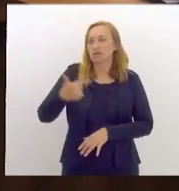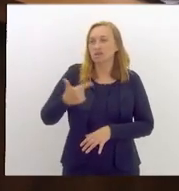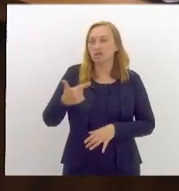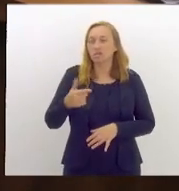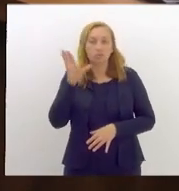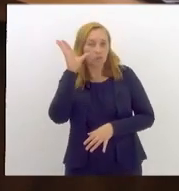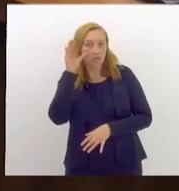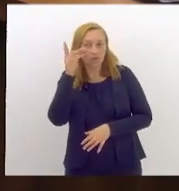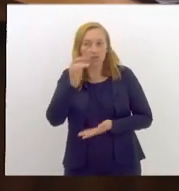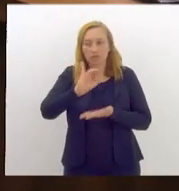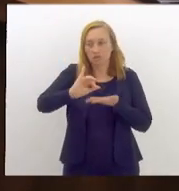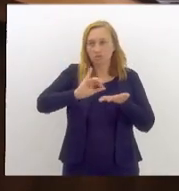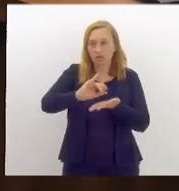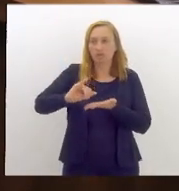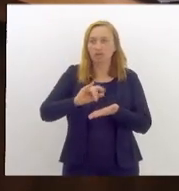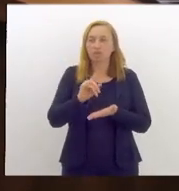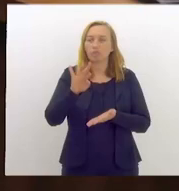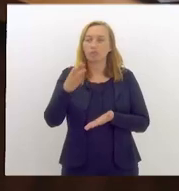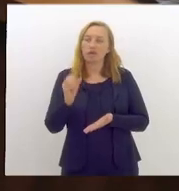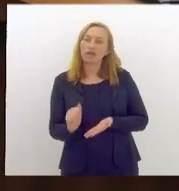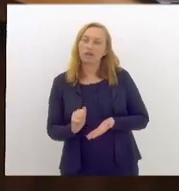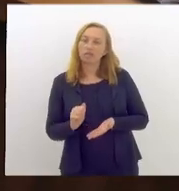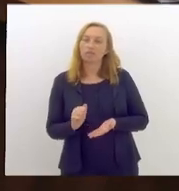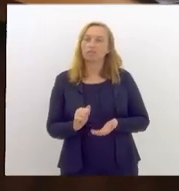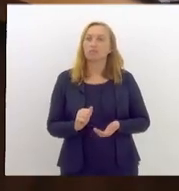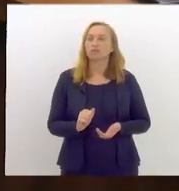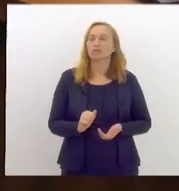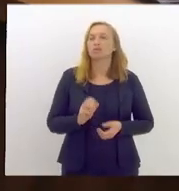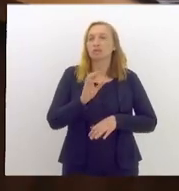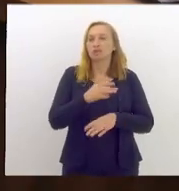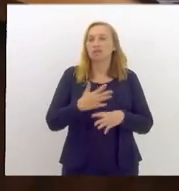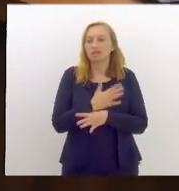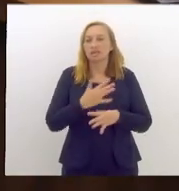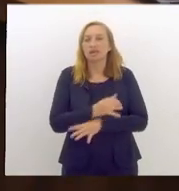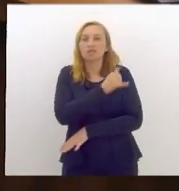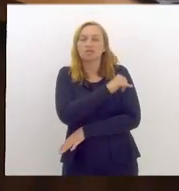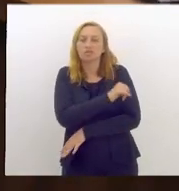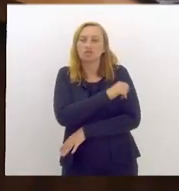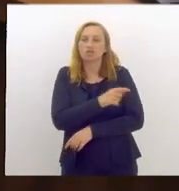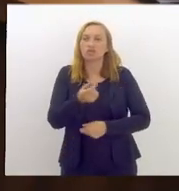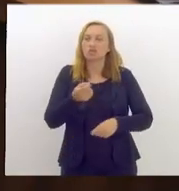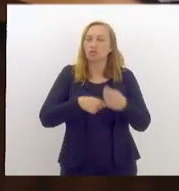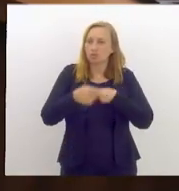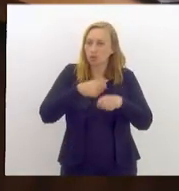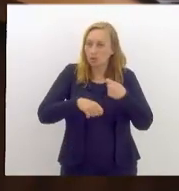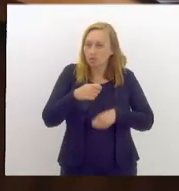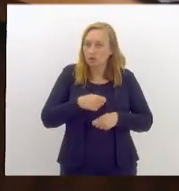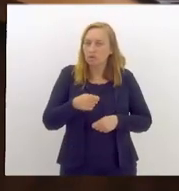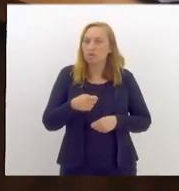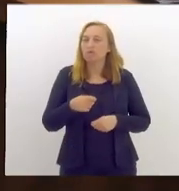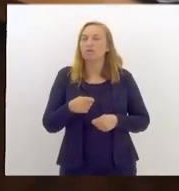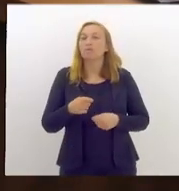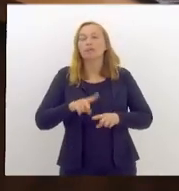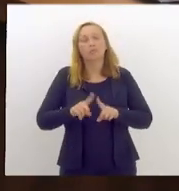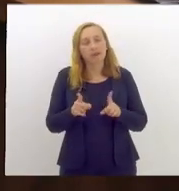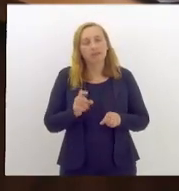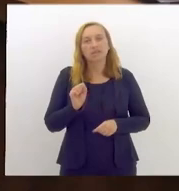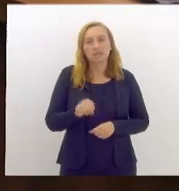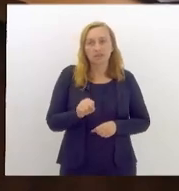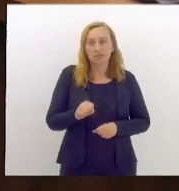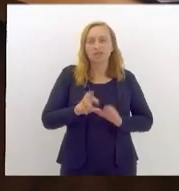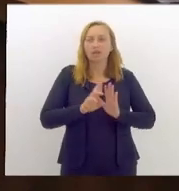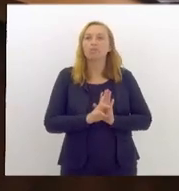com interesse do Capital imobiliário com a especulação imobiliária na Cidade do Rio de Janeiro jogadas econômicas jogadas comerciais mas ainda assim